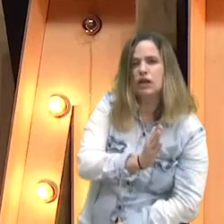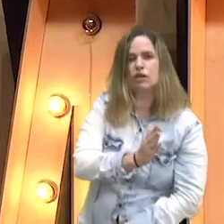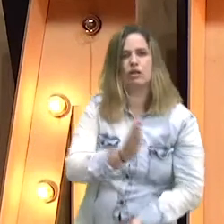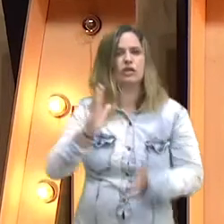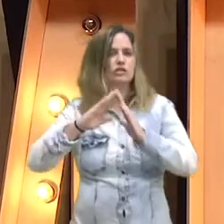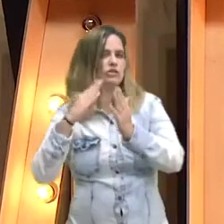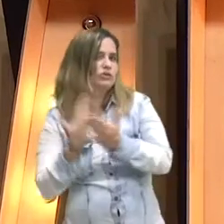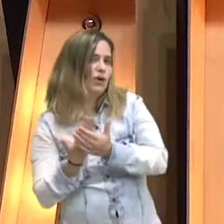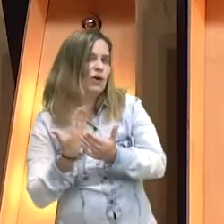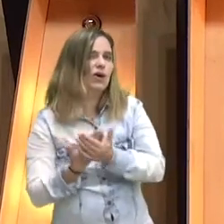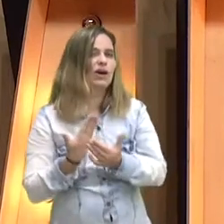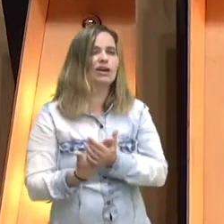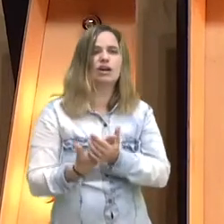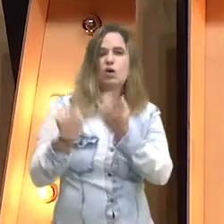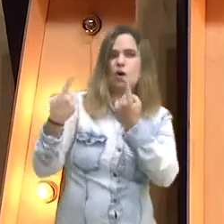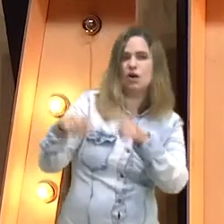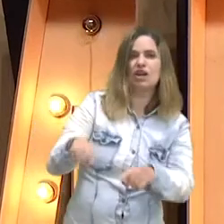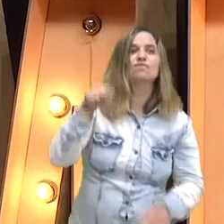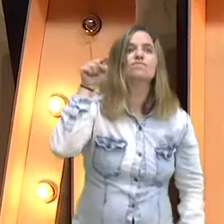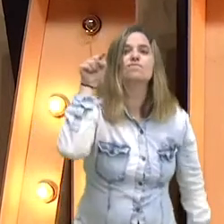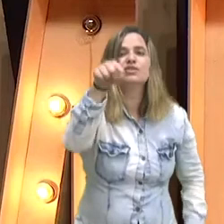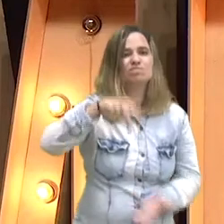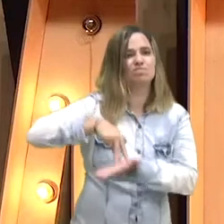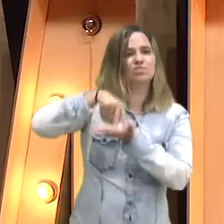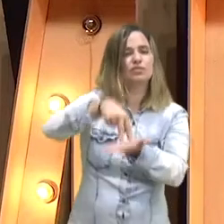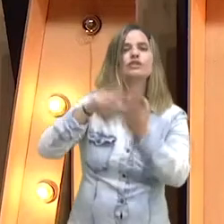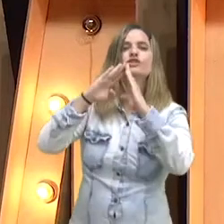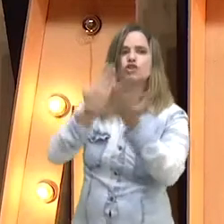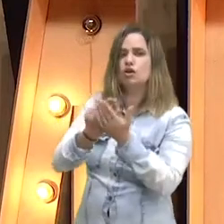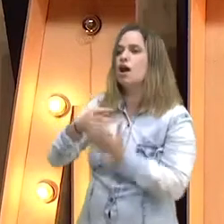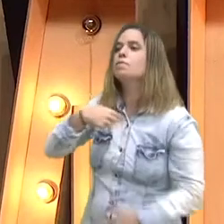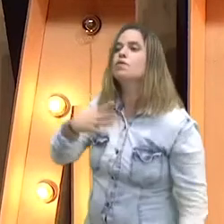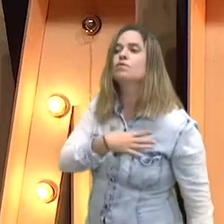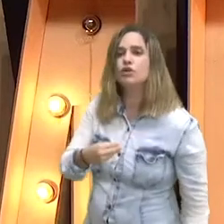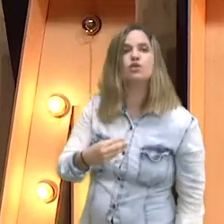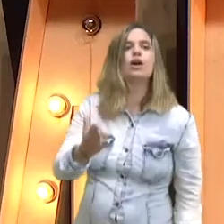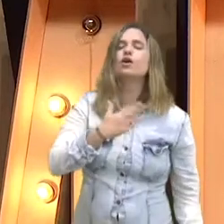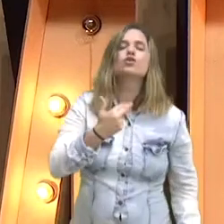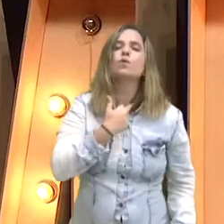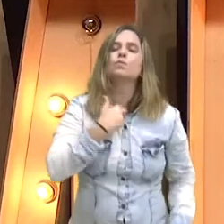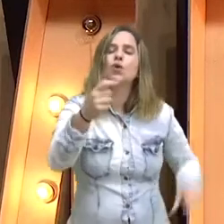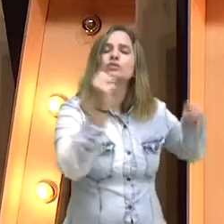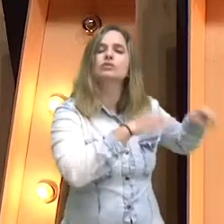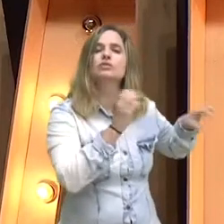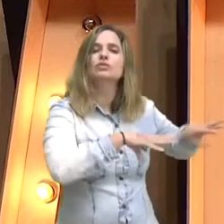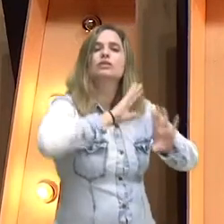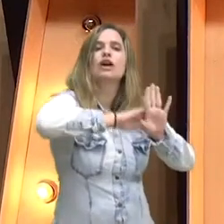lá e quebra o pau. Chama a justiça, tem base na justiça para você falar sobre certos assuntos que a escola não pode contrariar teu